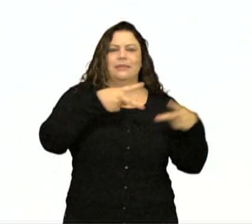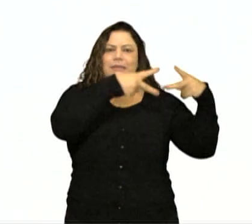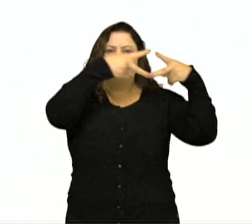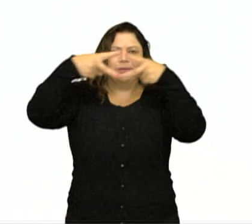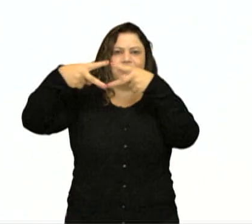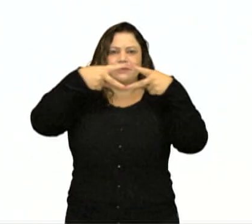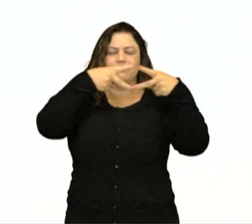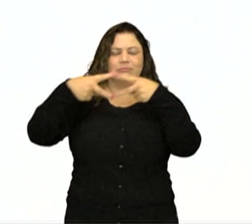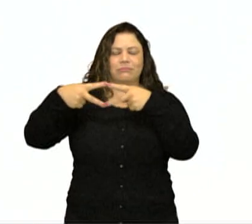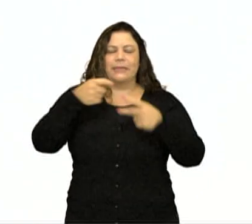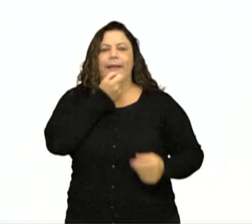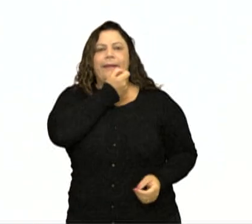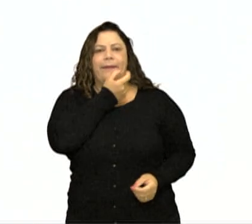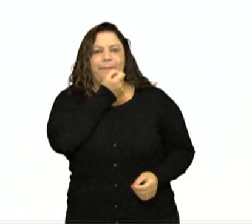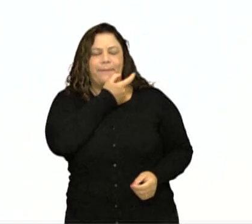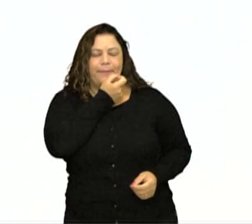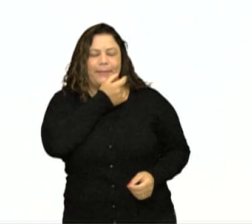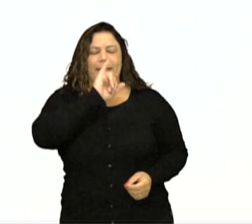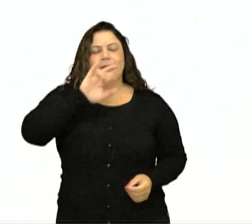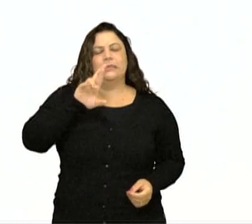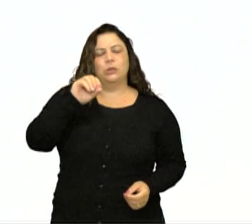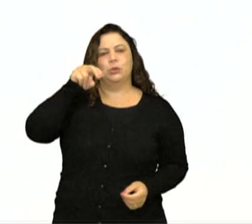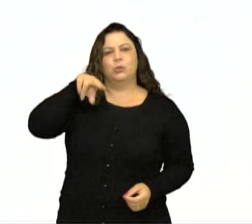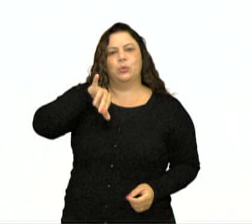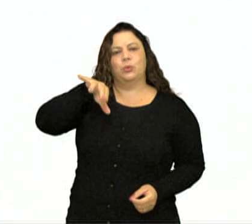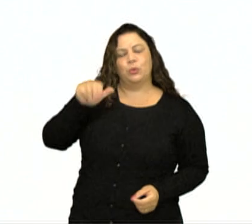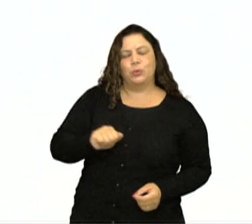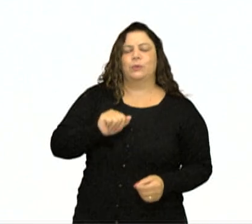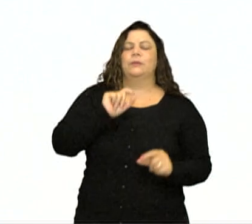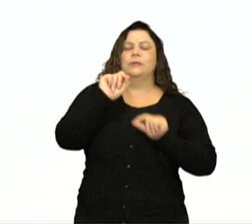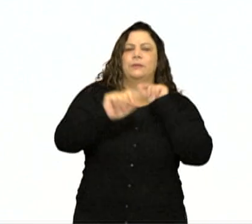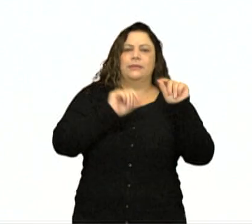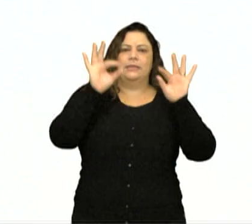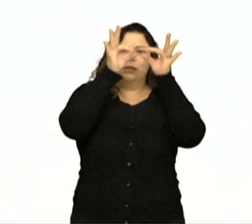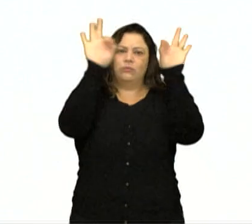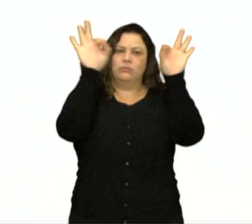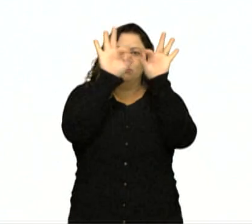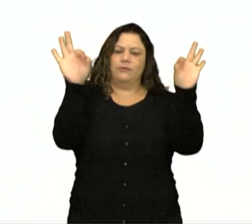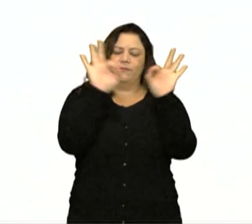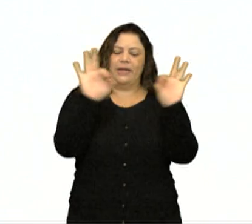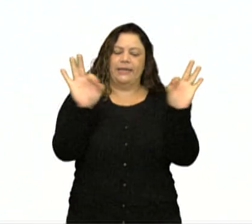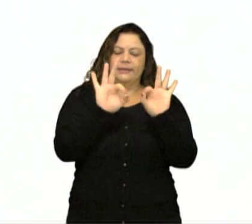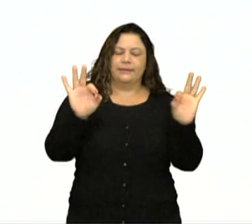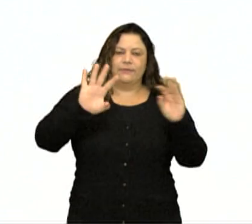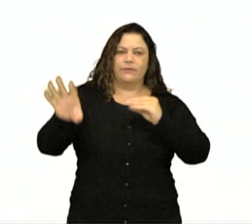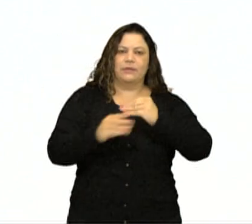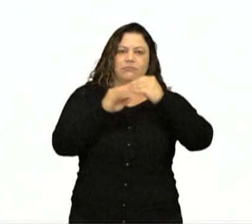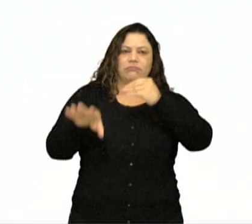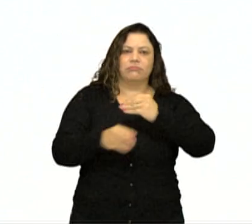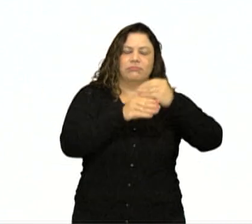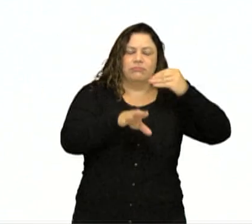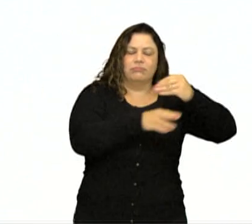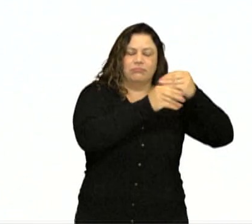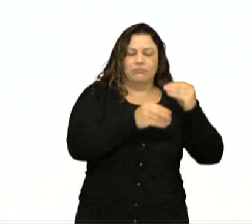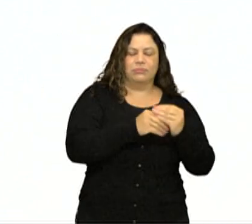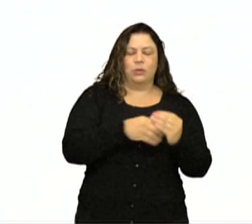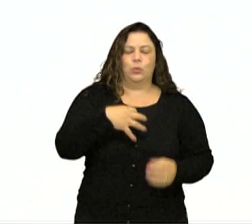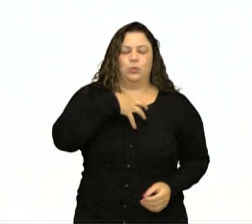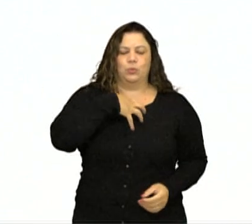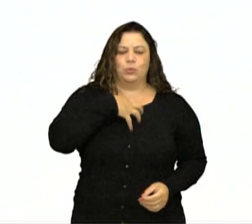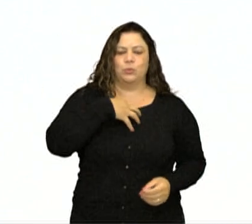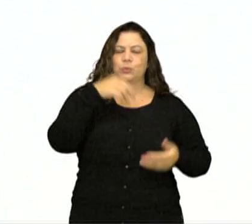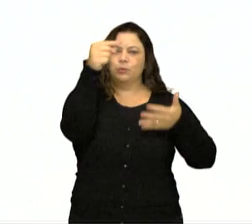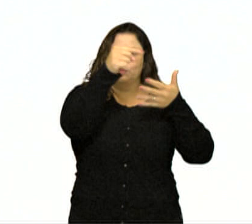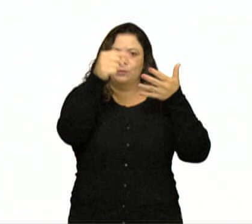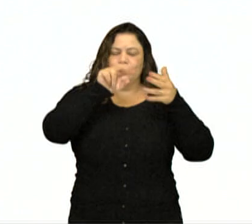de humor, ironia, reconhecer o agrupamento de orações em períodos e os efeitos de sentido